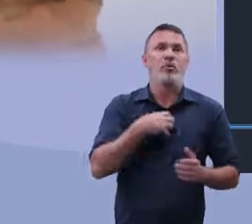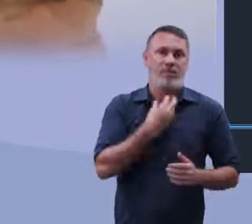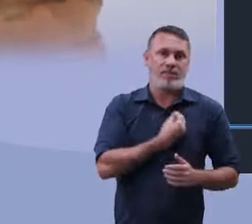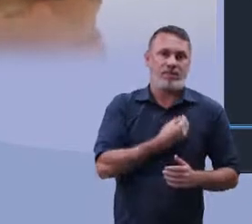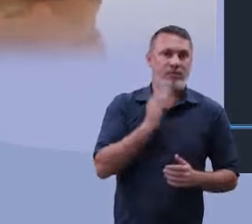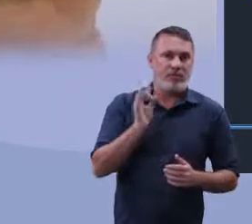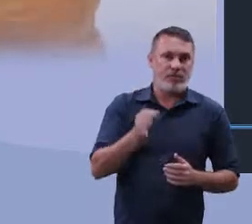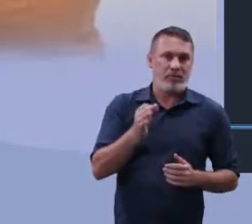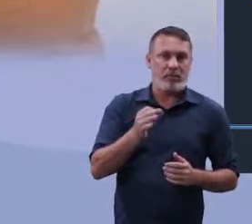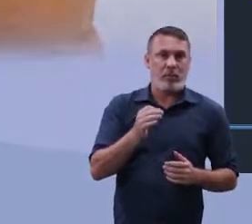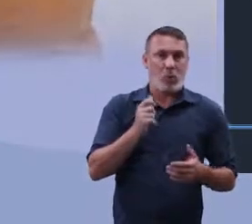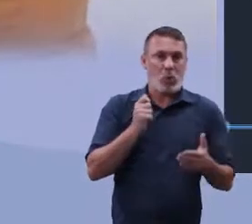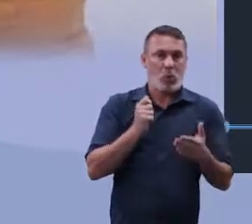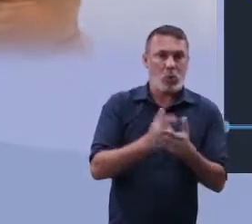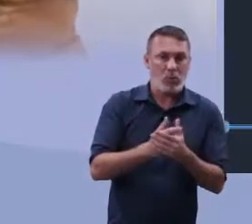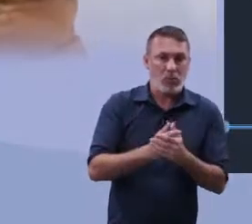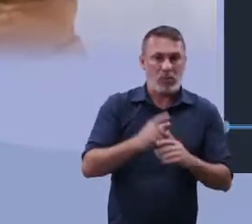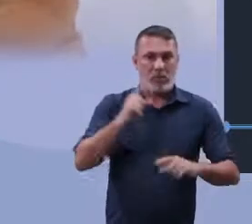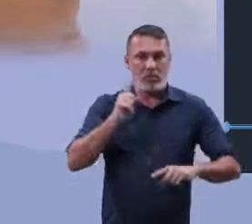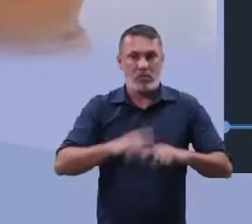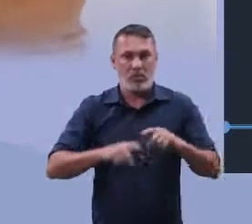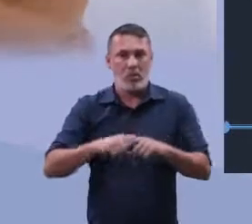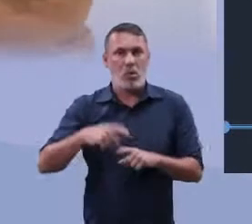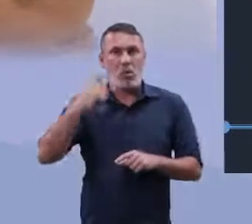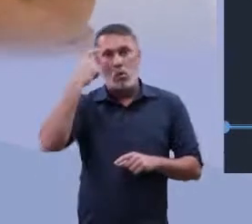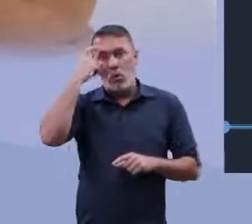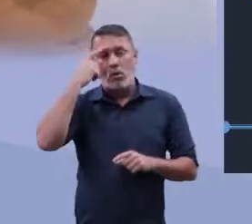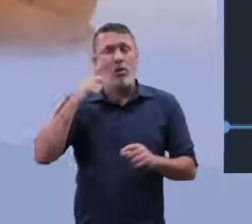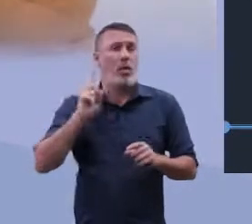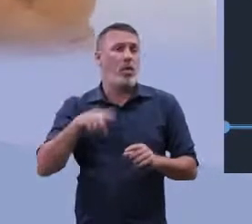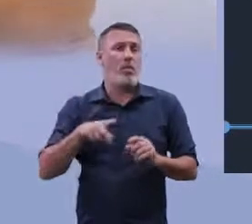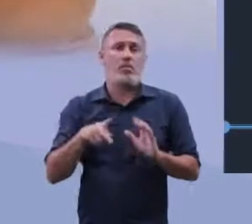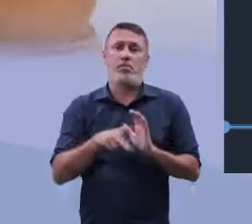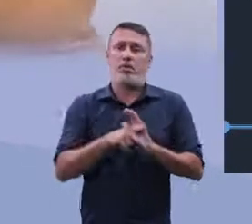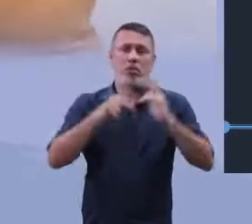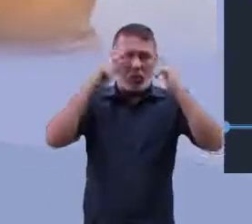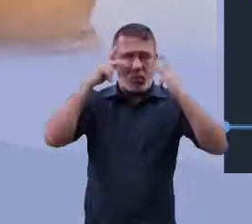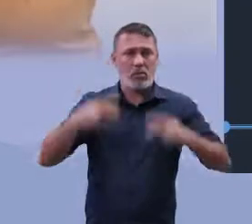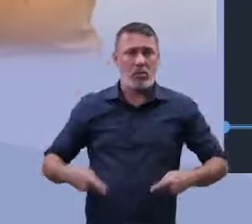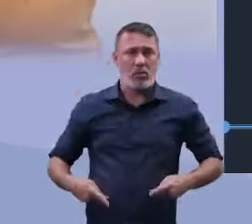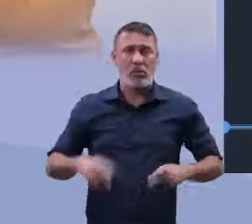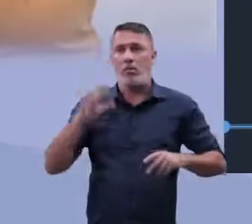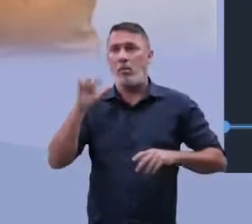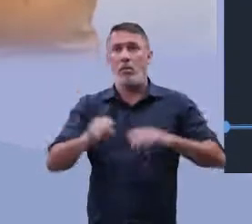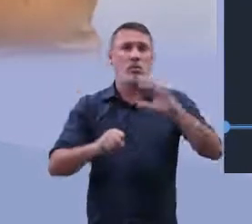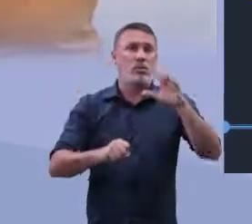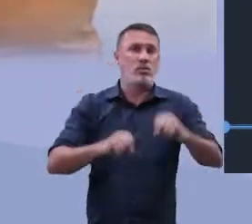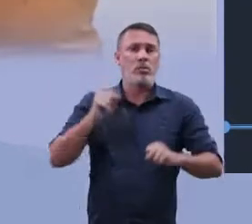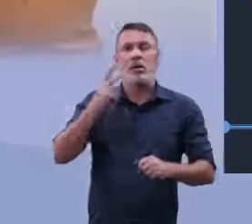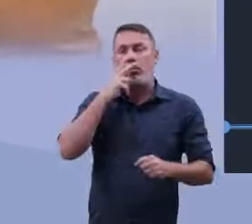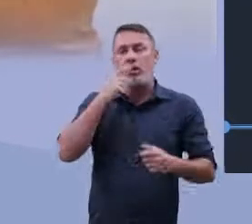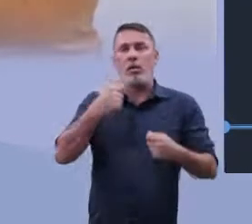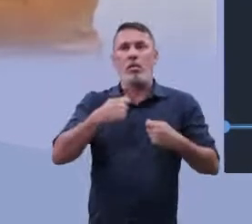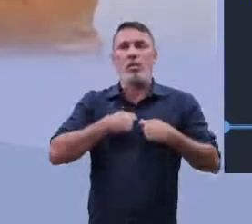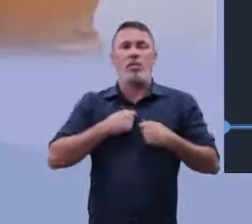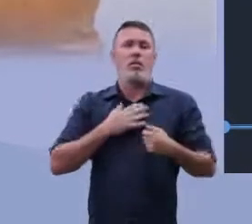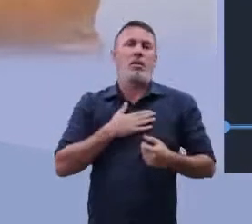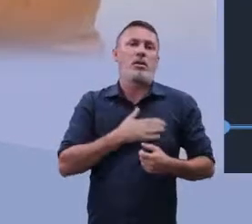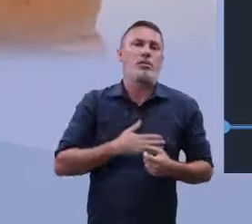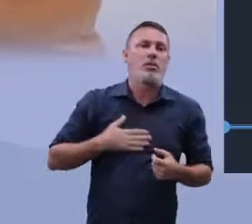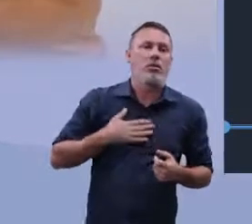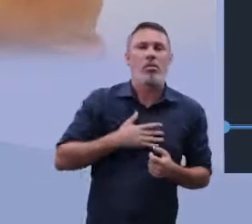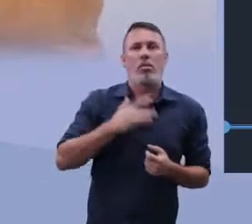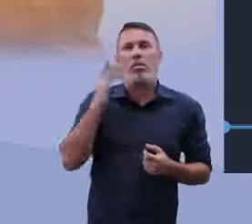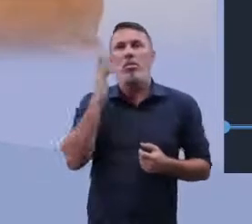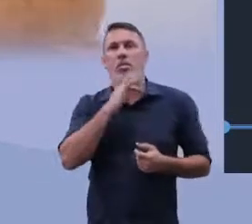sobrevivência. Então, o consumir é algo inerente à sobrevivência humana. A busca da